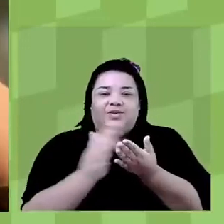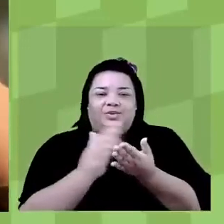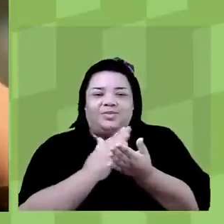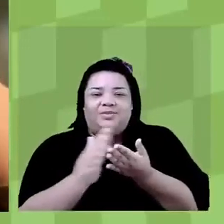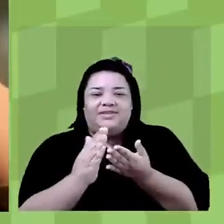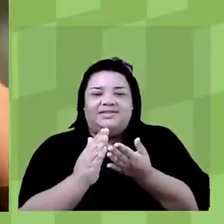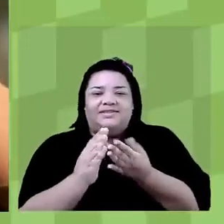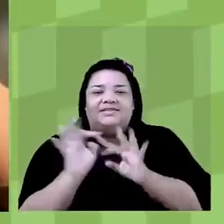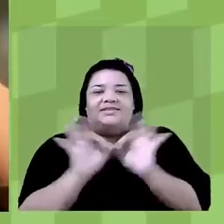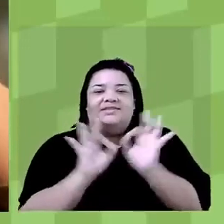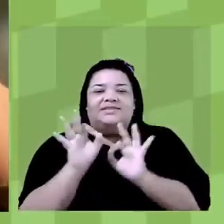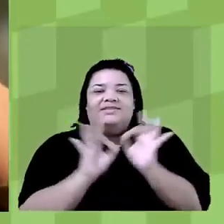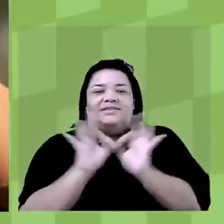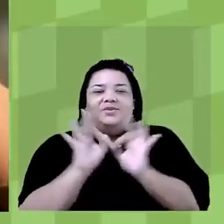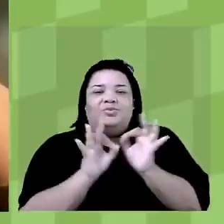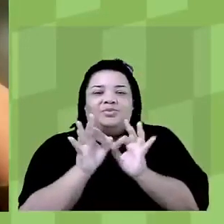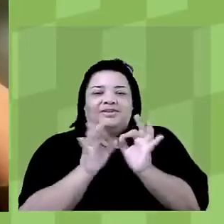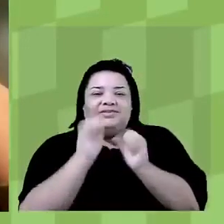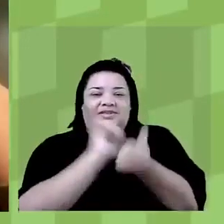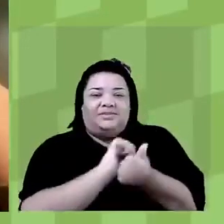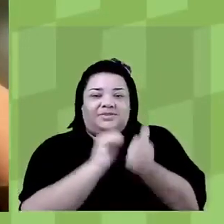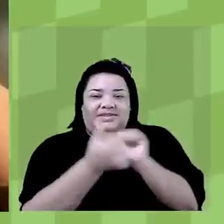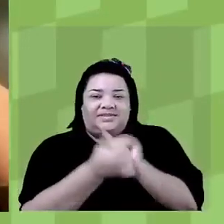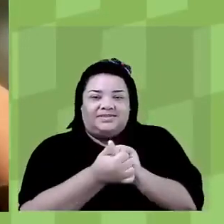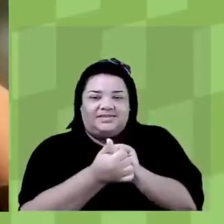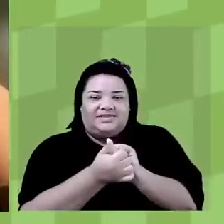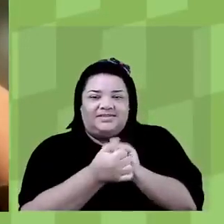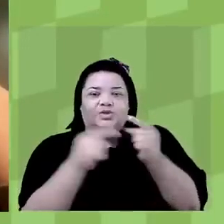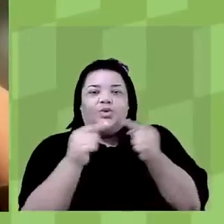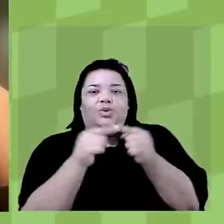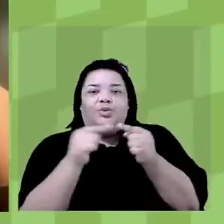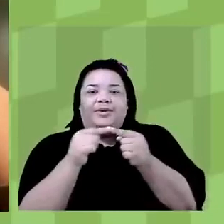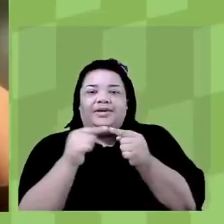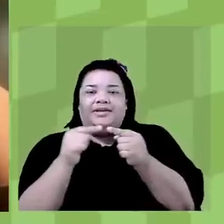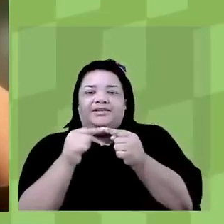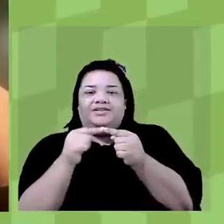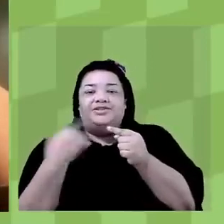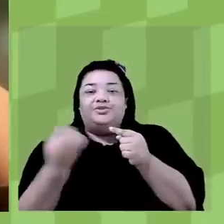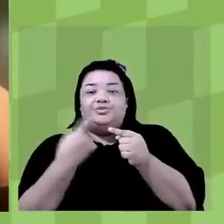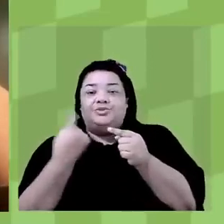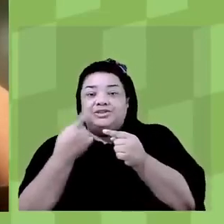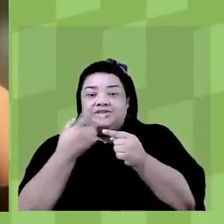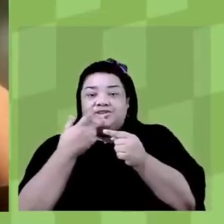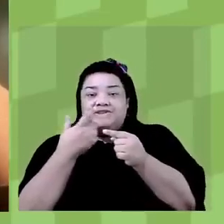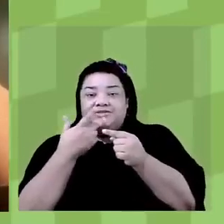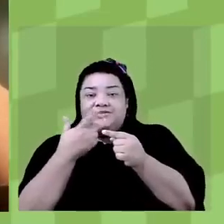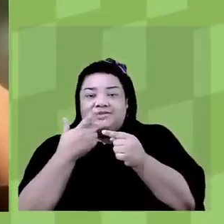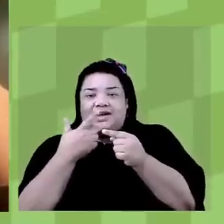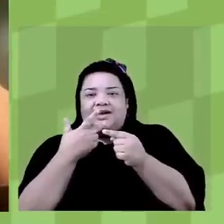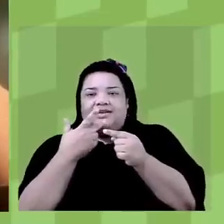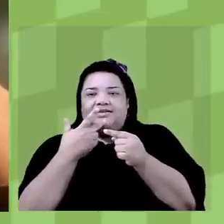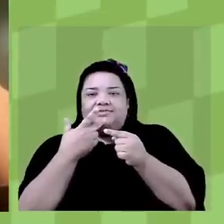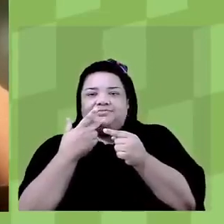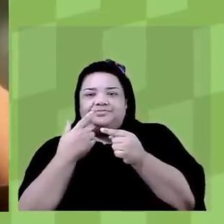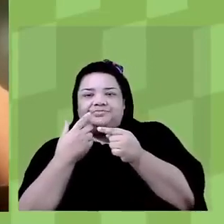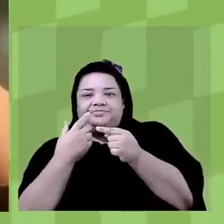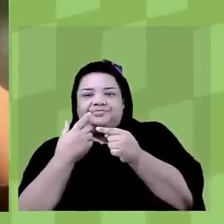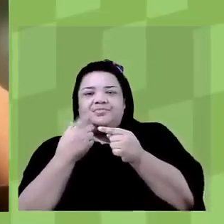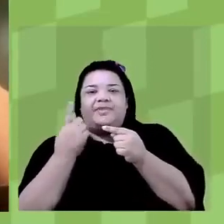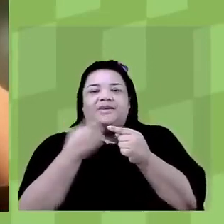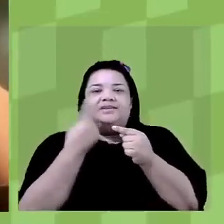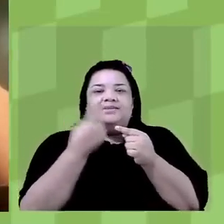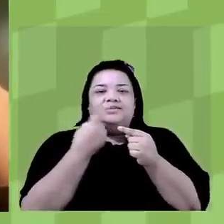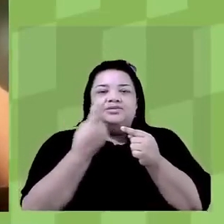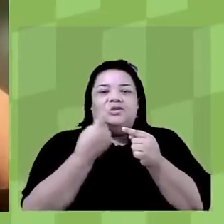buscando, né, agir de forma coerente com aquilo que a gente prega, seja através das nossas políticas de transporte, seja através